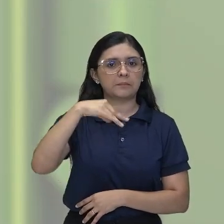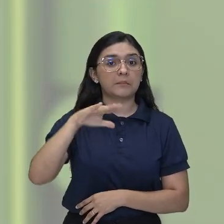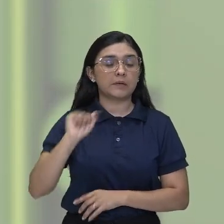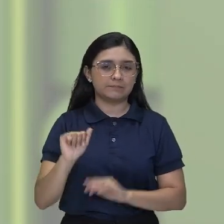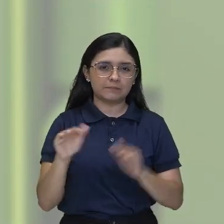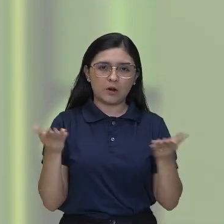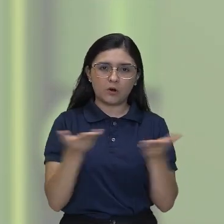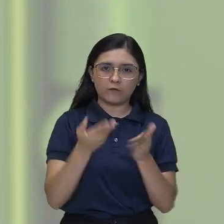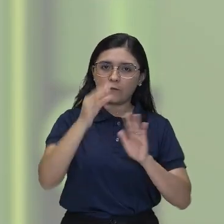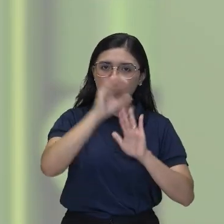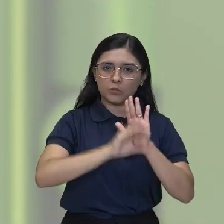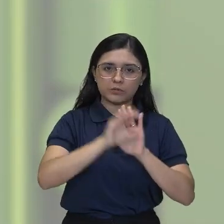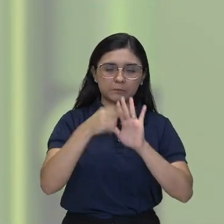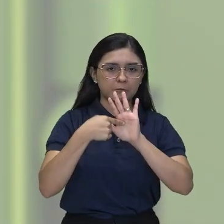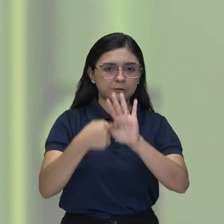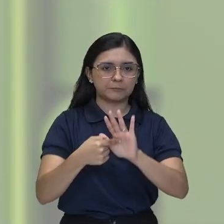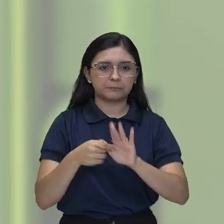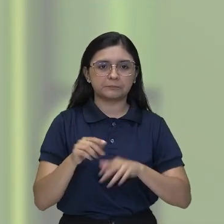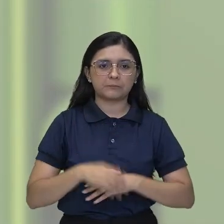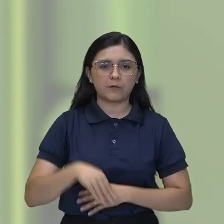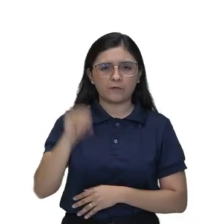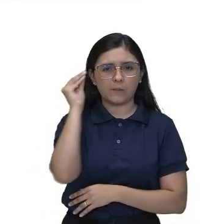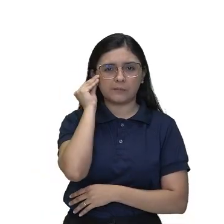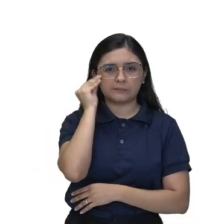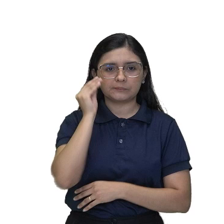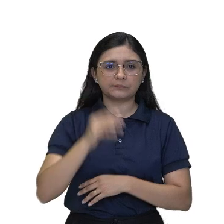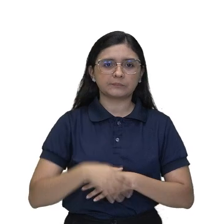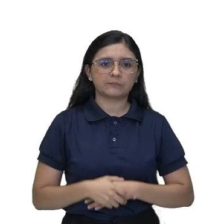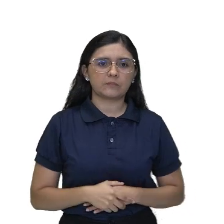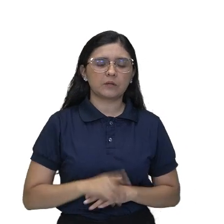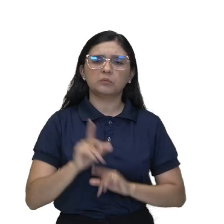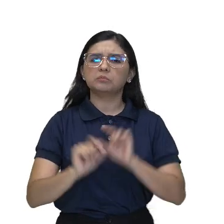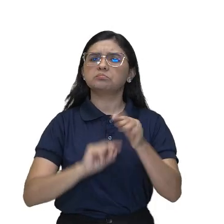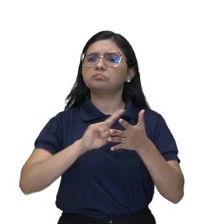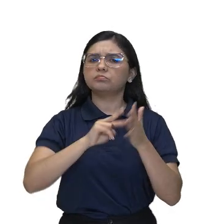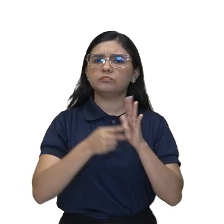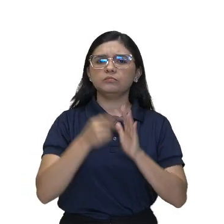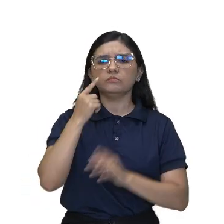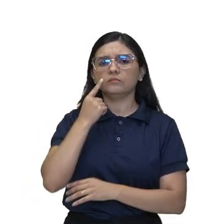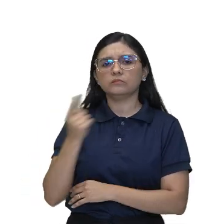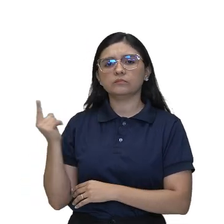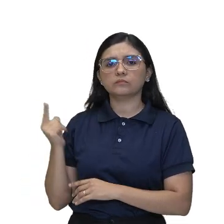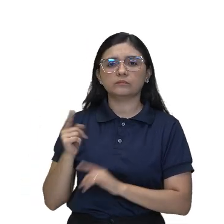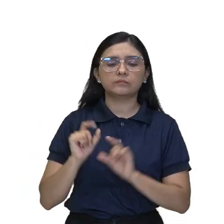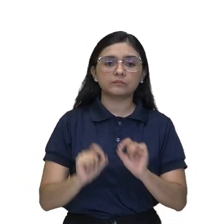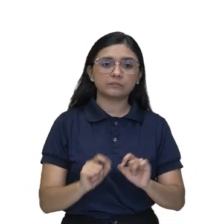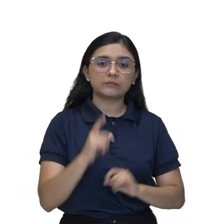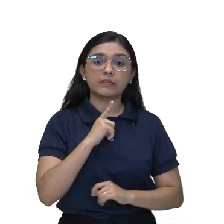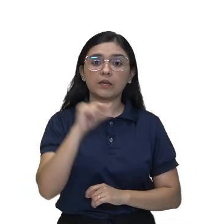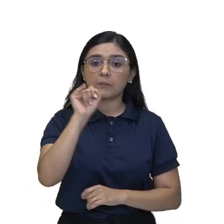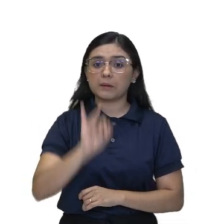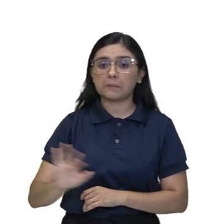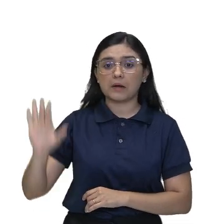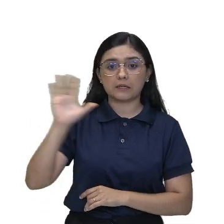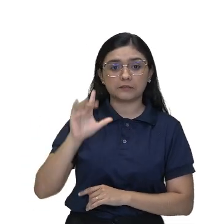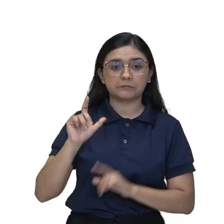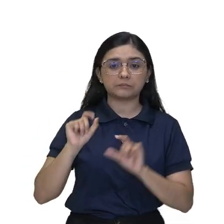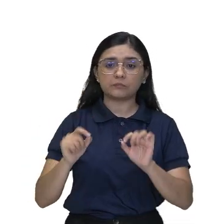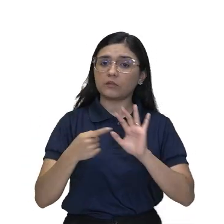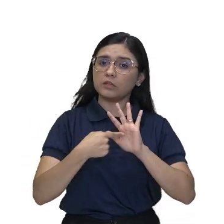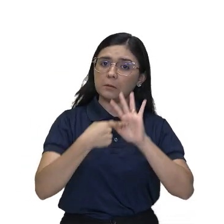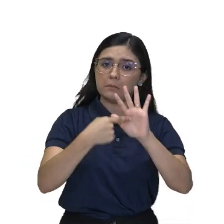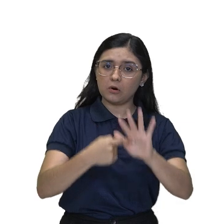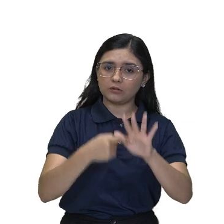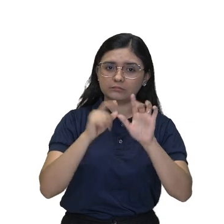a eletrodinâmica? Vamos lá. Olha só, pessoal. O que é a eletrodinâmica? Temos uma imagem aí que reflete